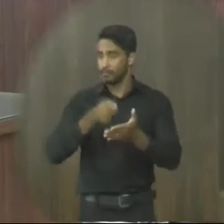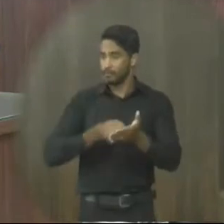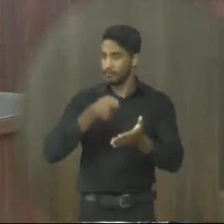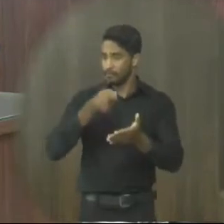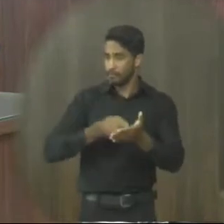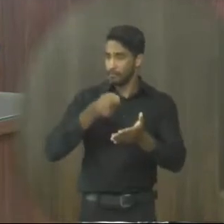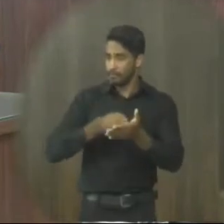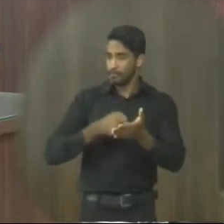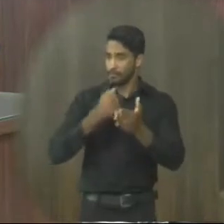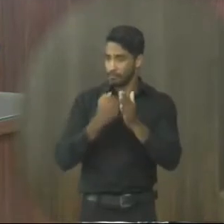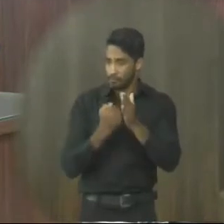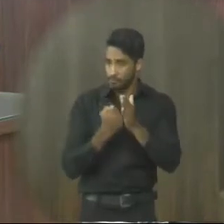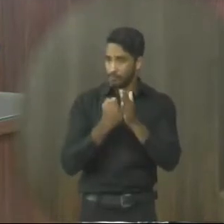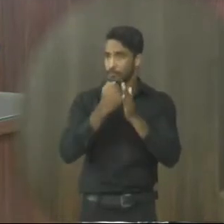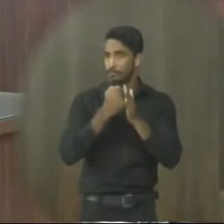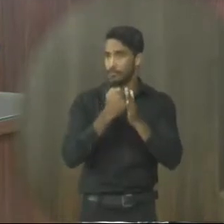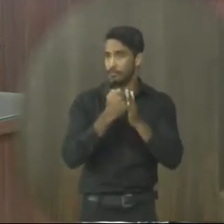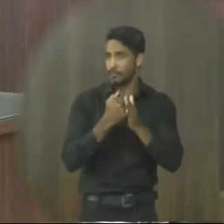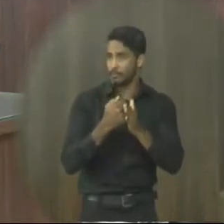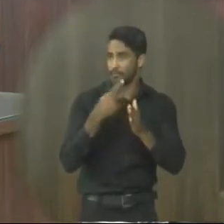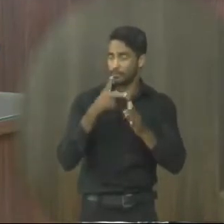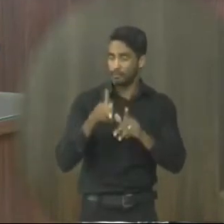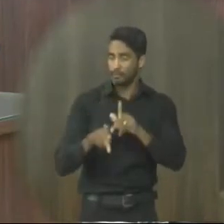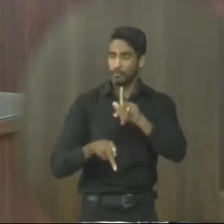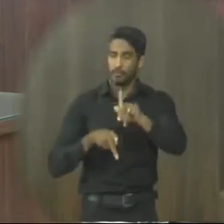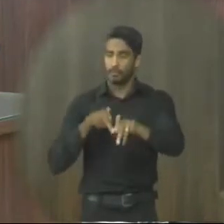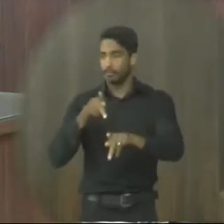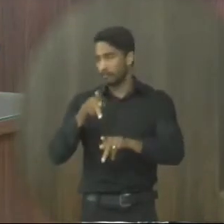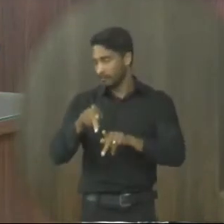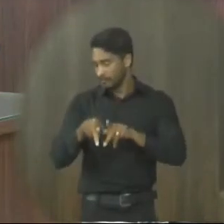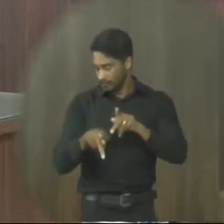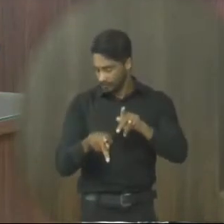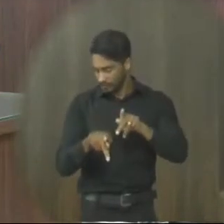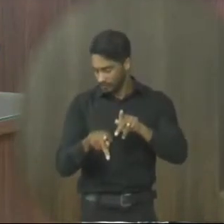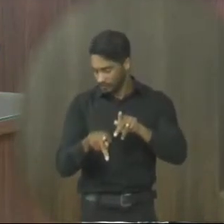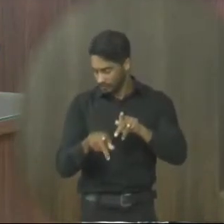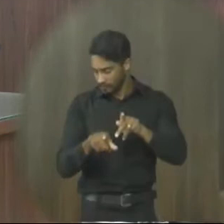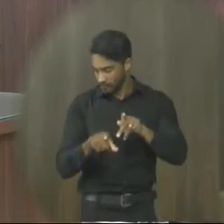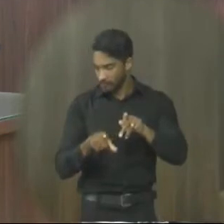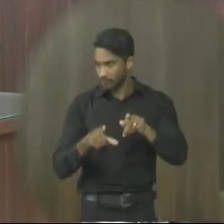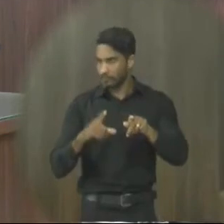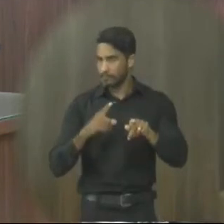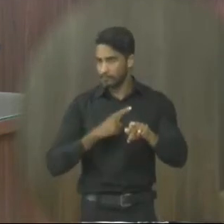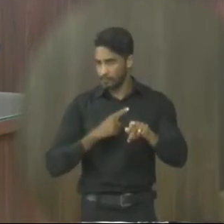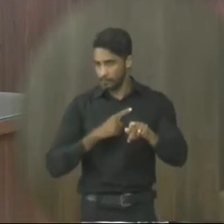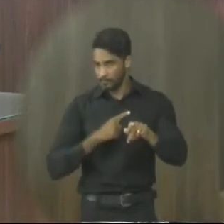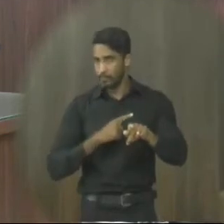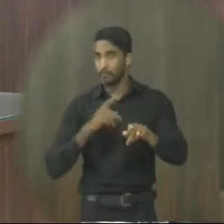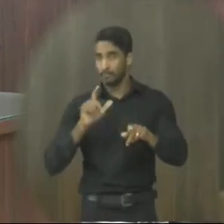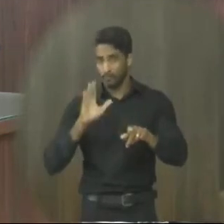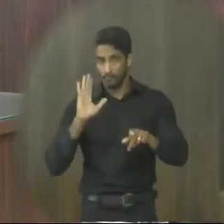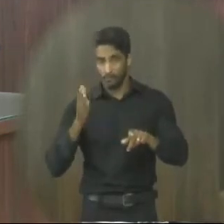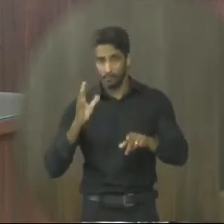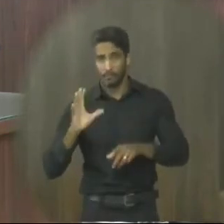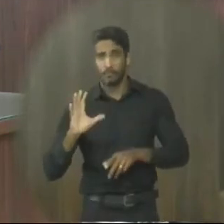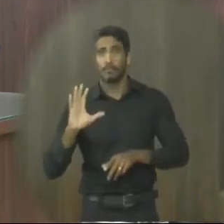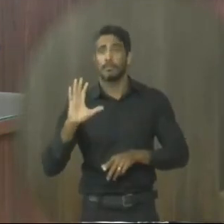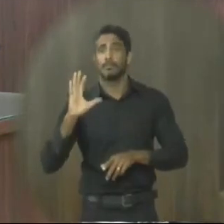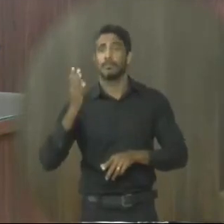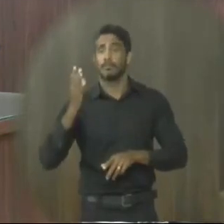de escassez hídrica da população, levando-se em consideração que já aconteceu